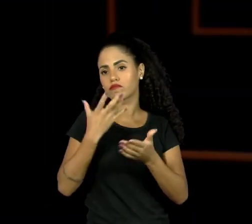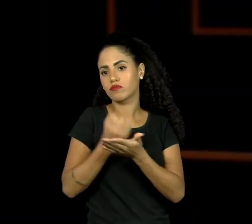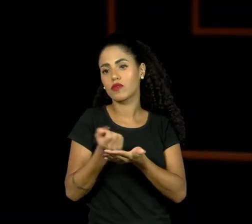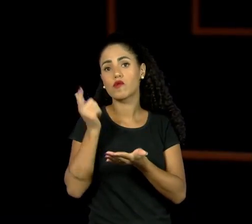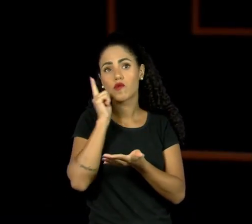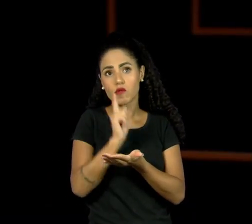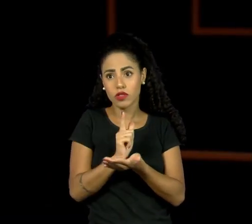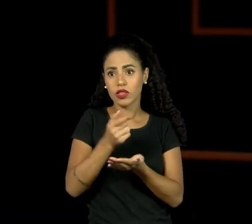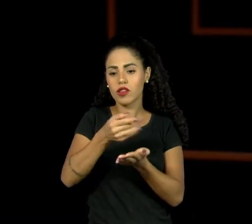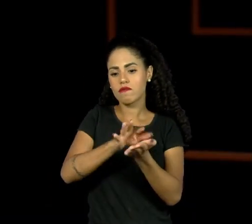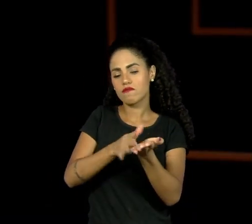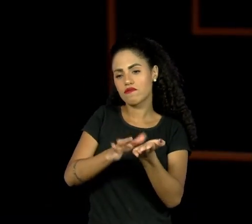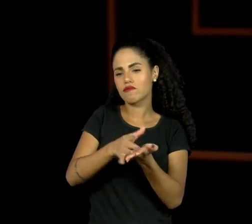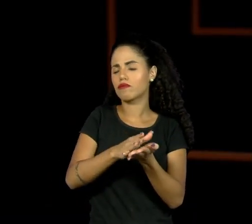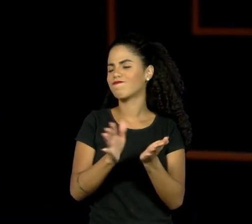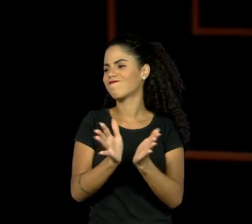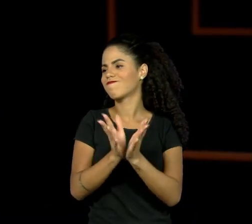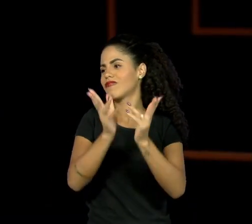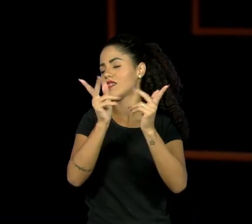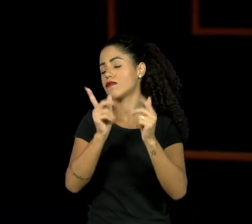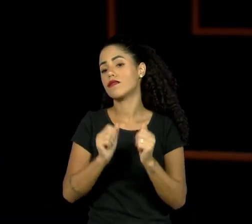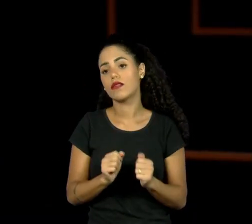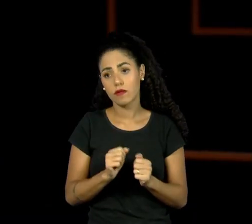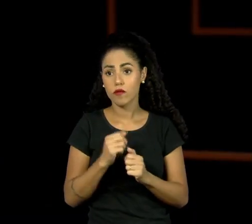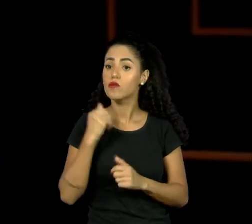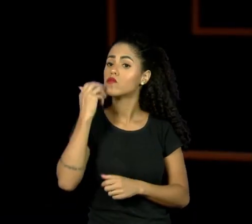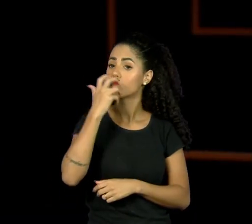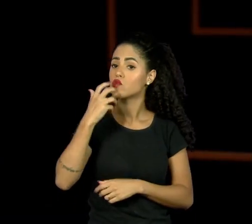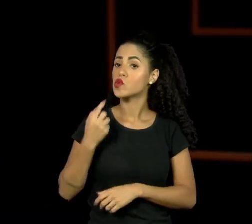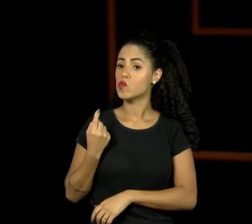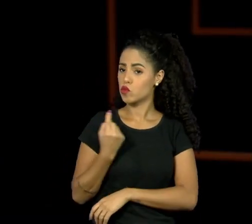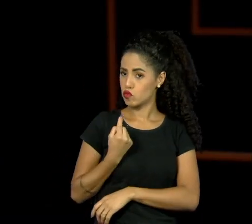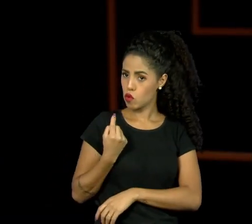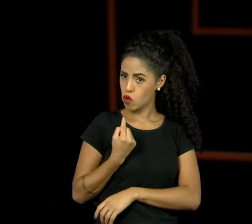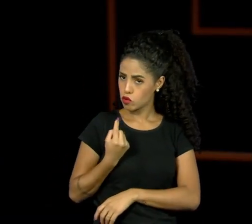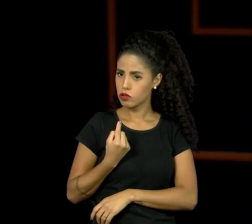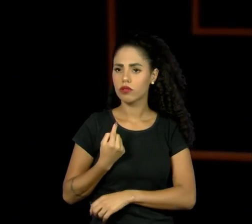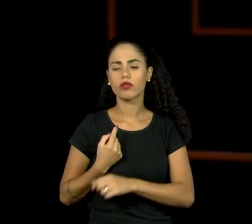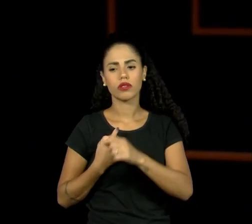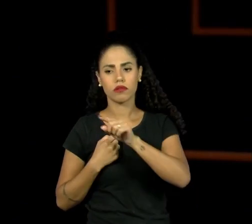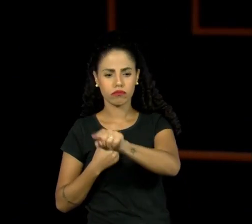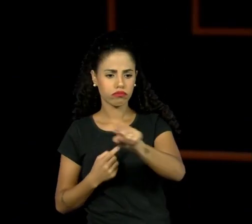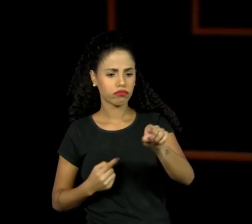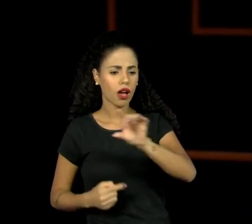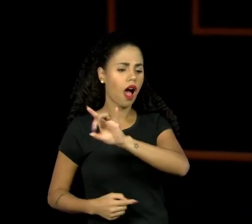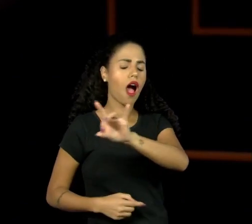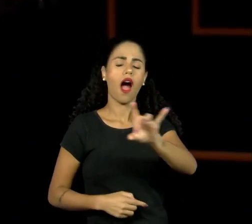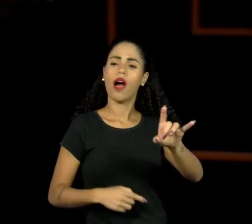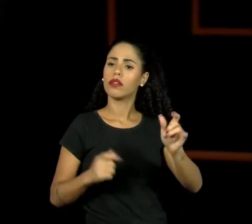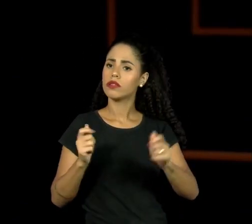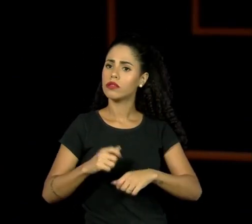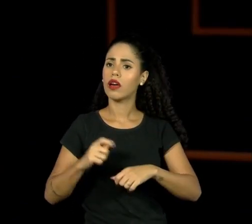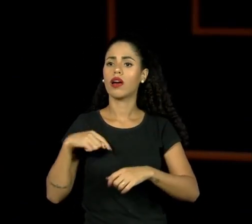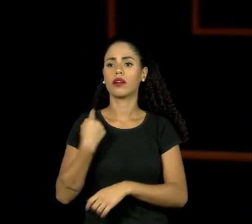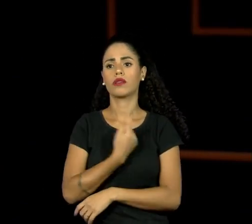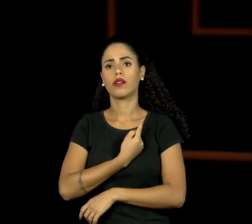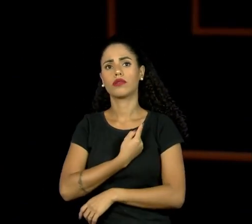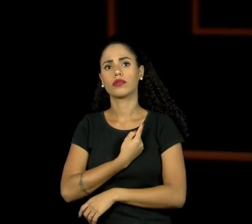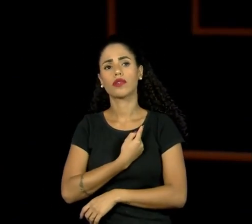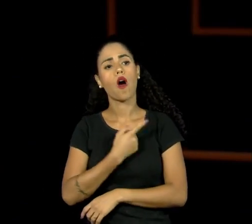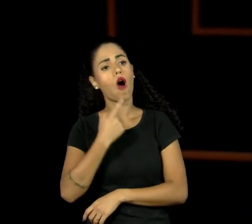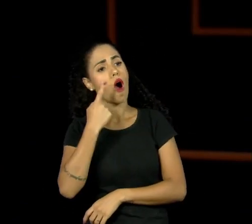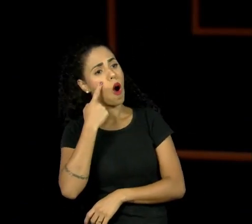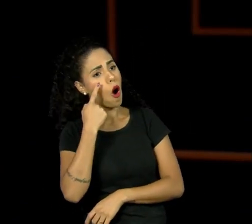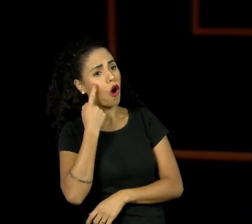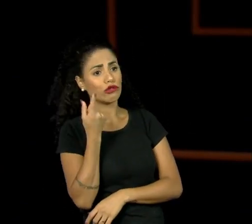o pandeiro hoje, achei incrível. Série Solistas, um é o Moraes, o outro é a Baby, outro é o Paulinho. E a gente faz os Novos Baianos juntos. Ele falou, olha, eu não tenho